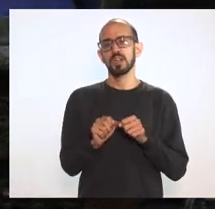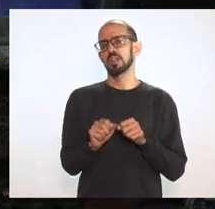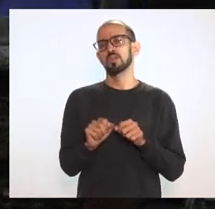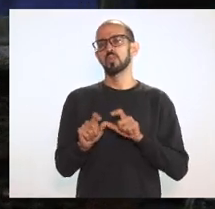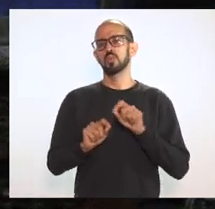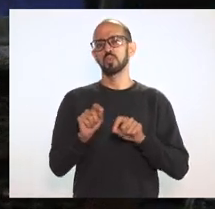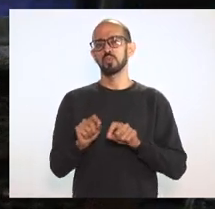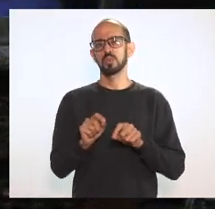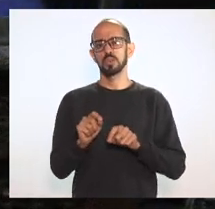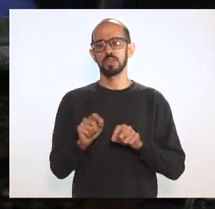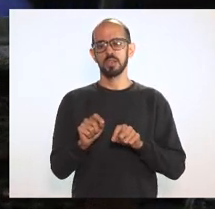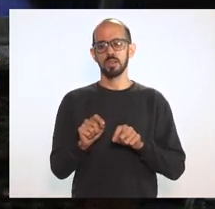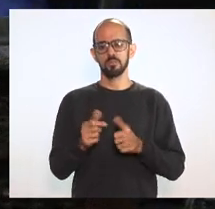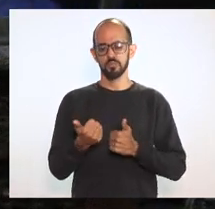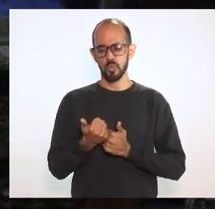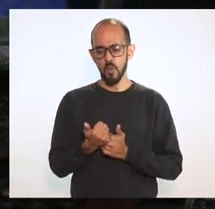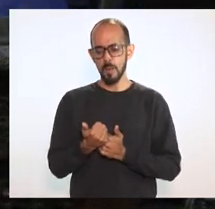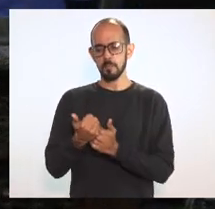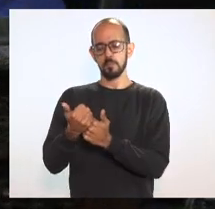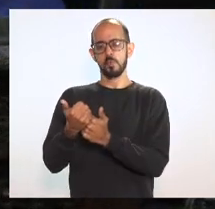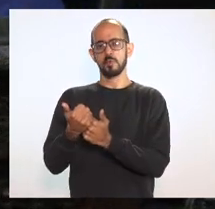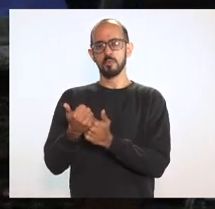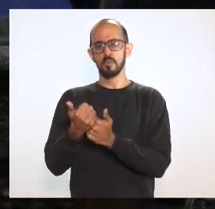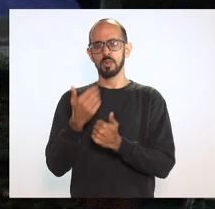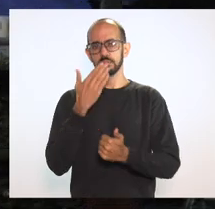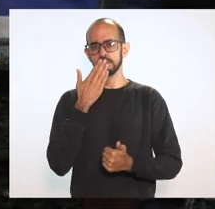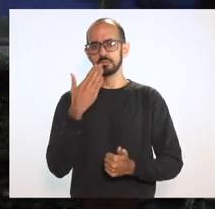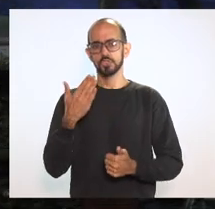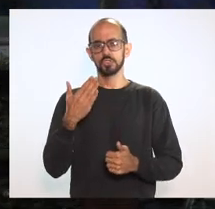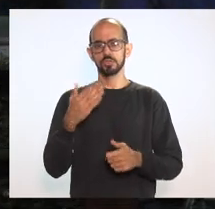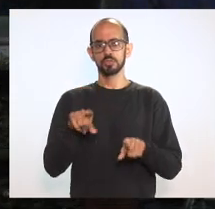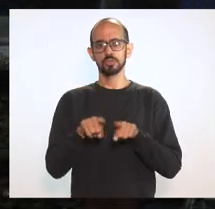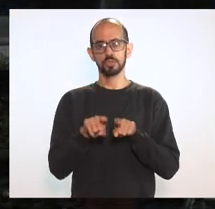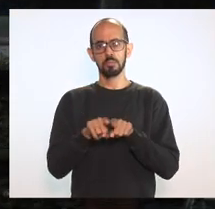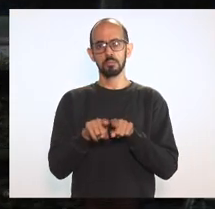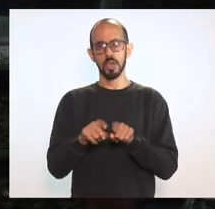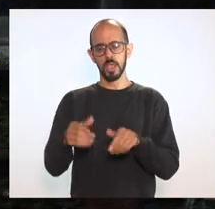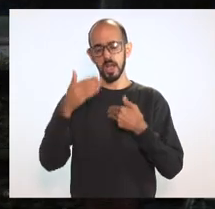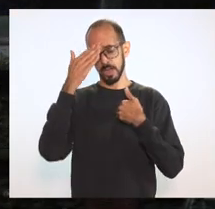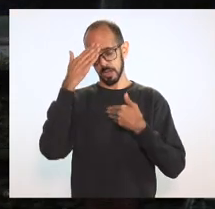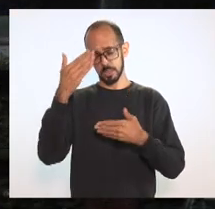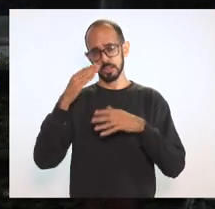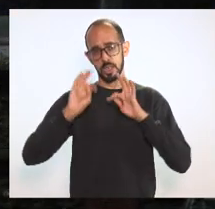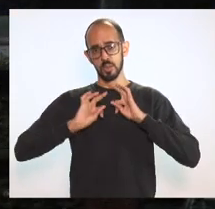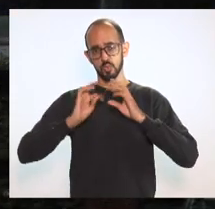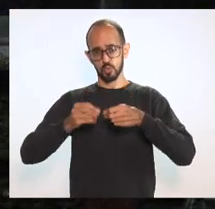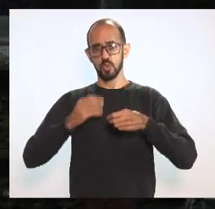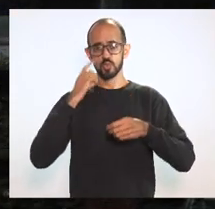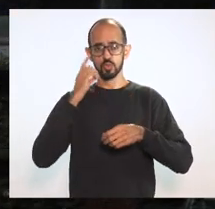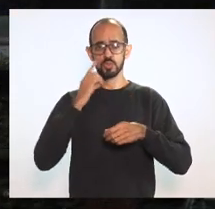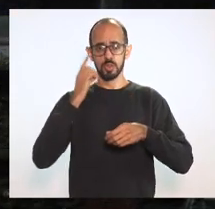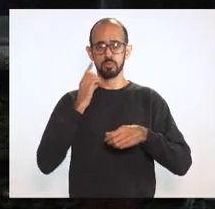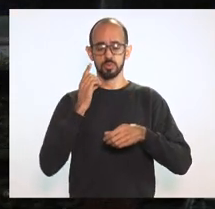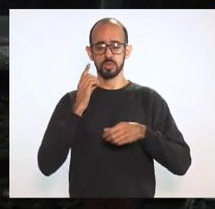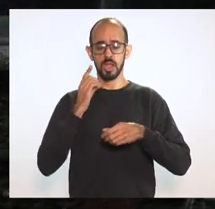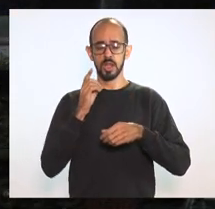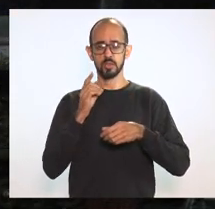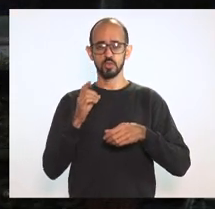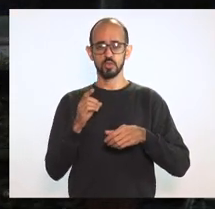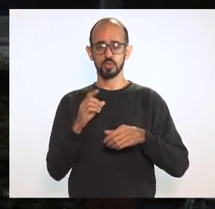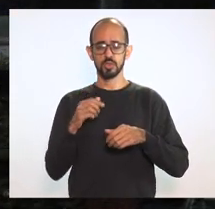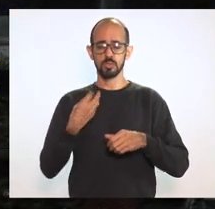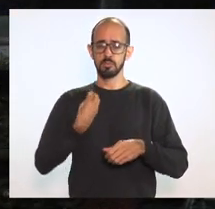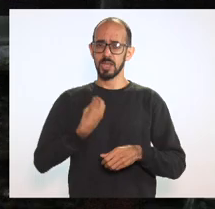o apoiamento a este requerimento e agradecer também aos deputados, membros efetivos